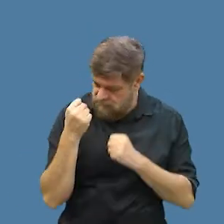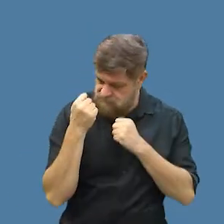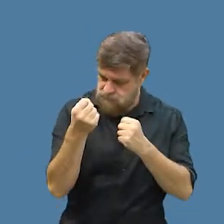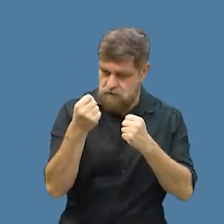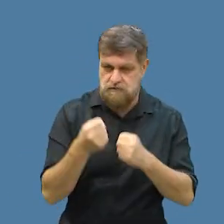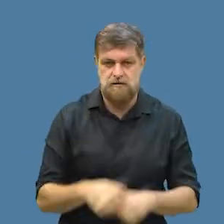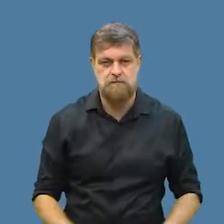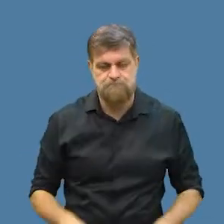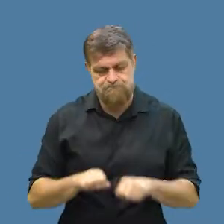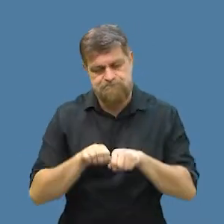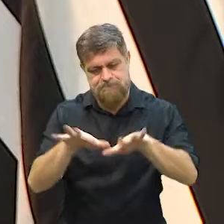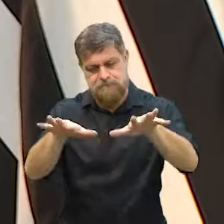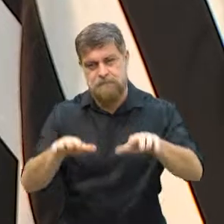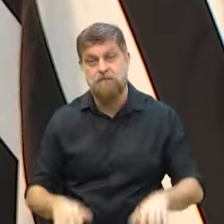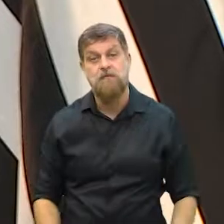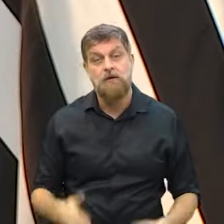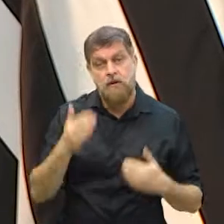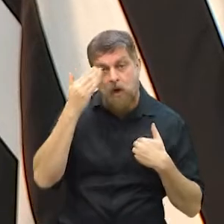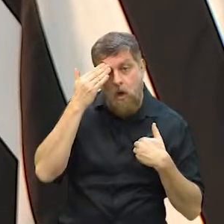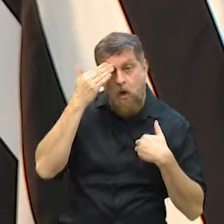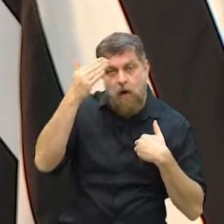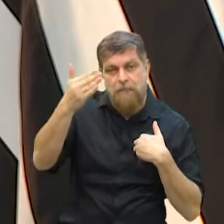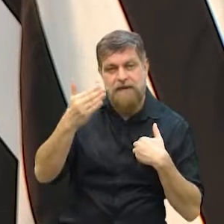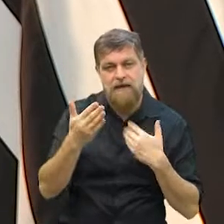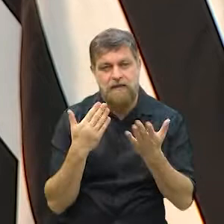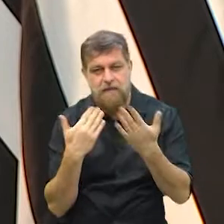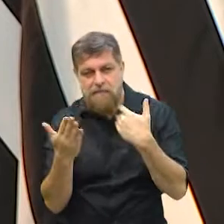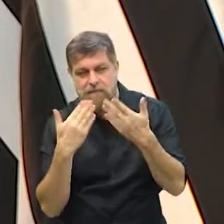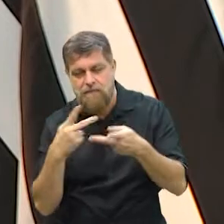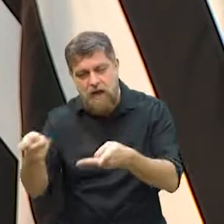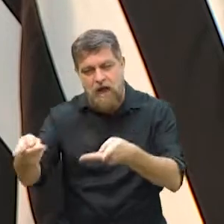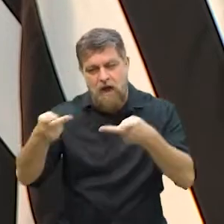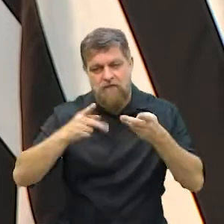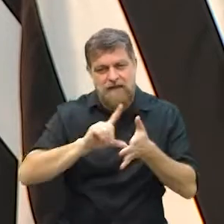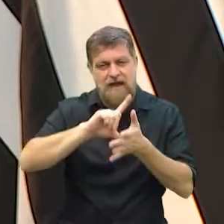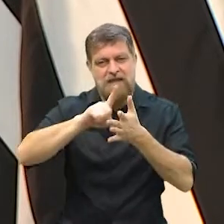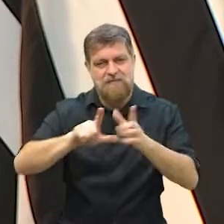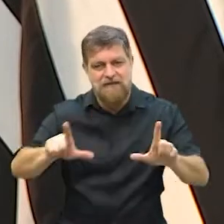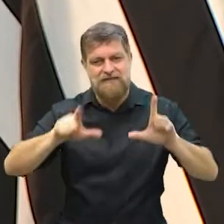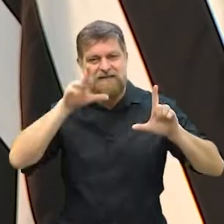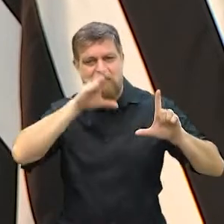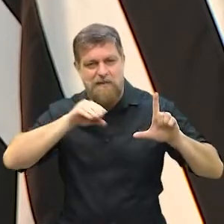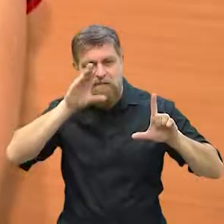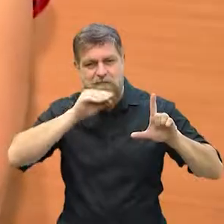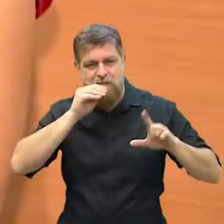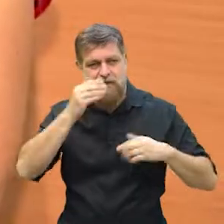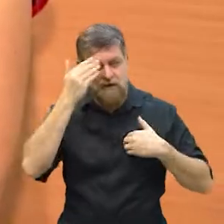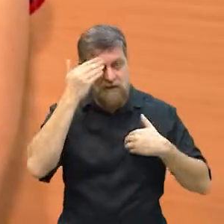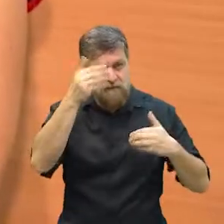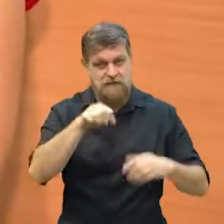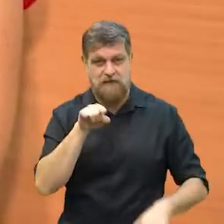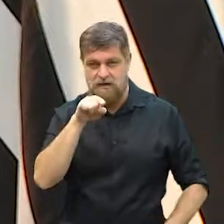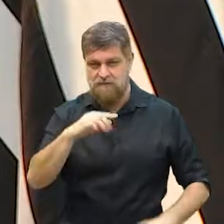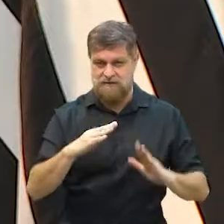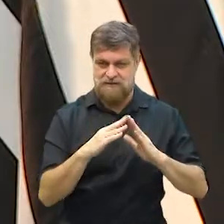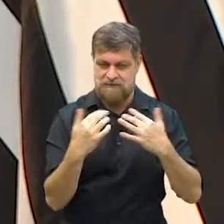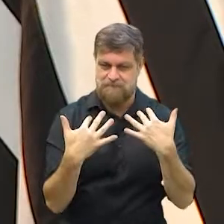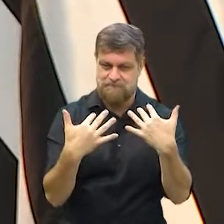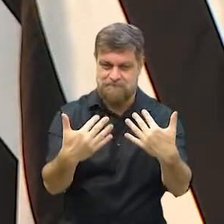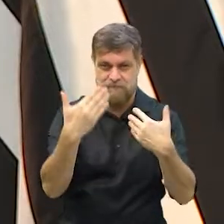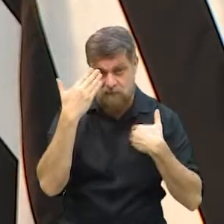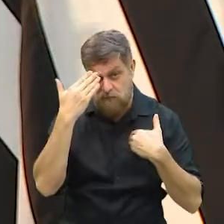muita força para todo mundo. Vereadora, muito obrigada por falar com a gente. Fica aqui o convite para uma próxima conversa. Obrigada.